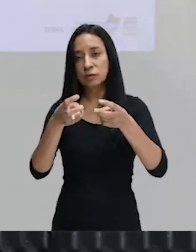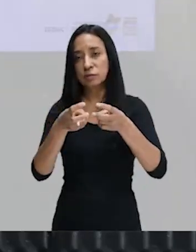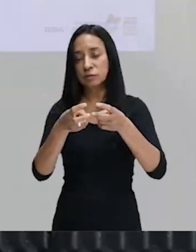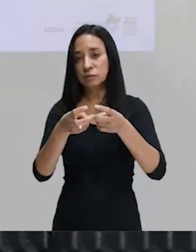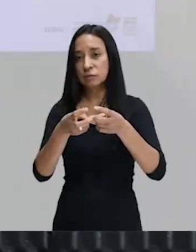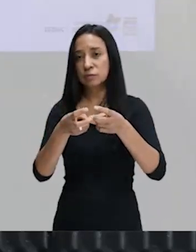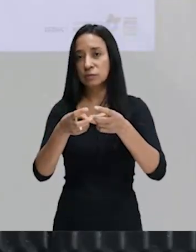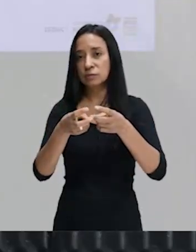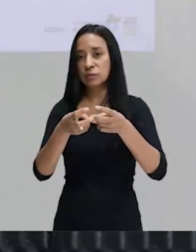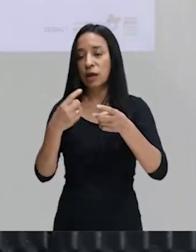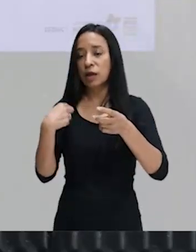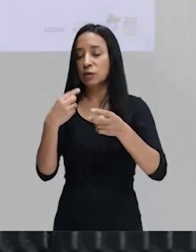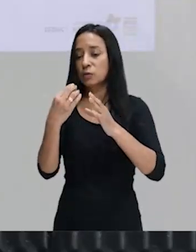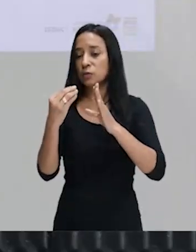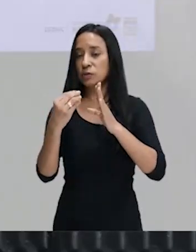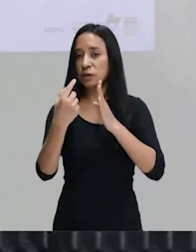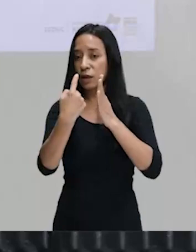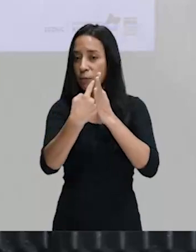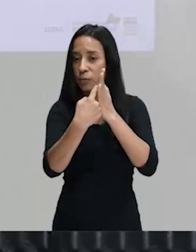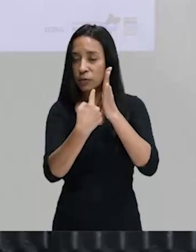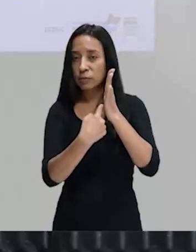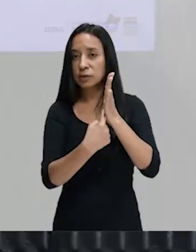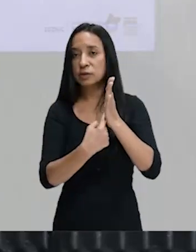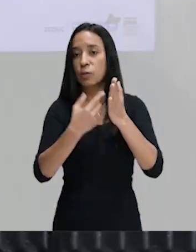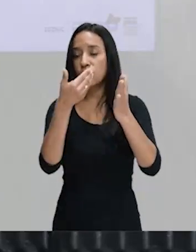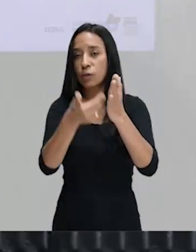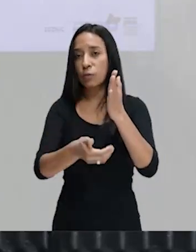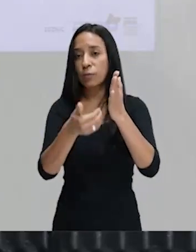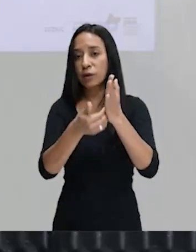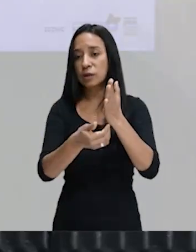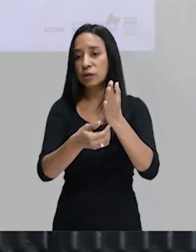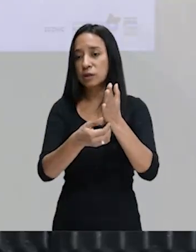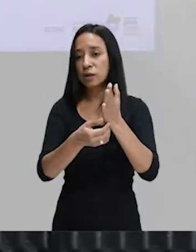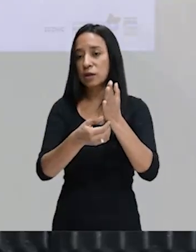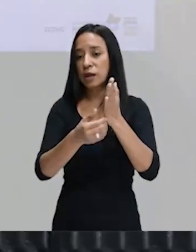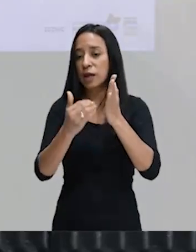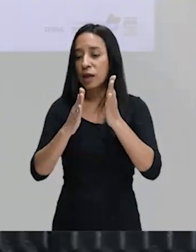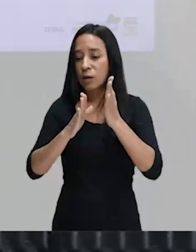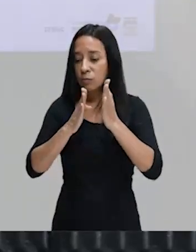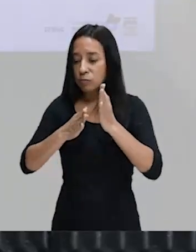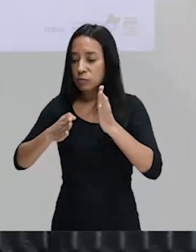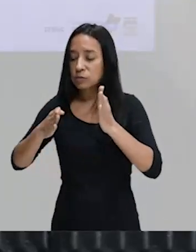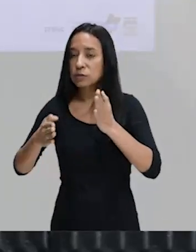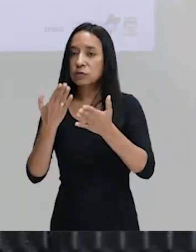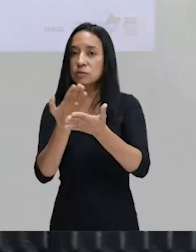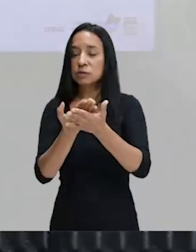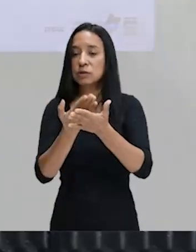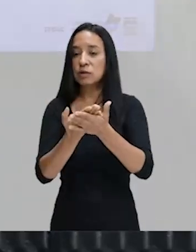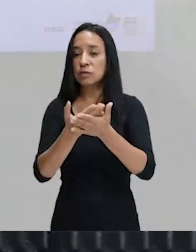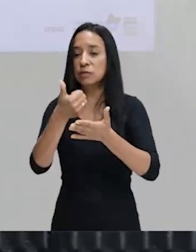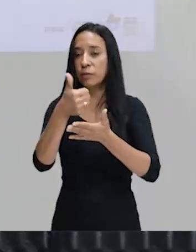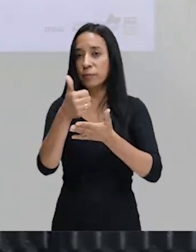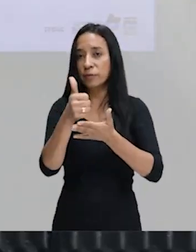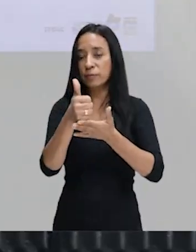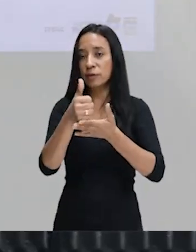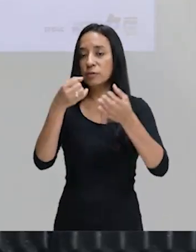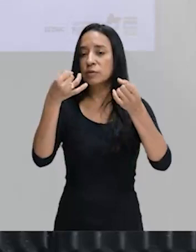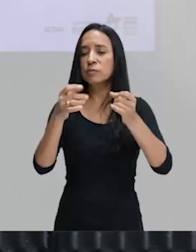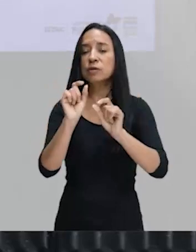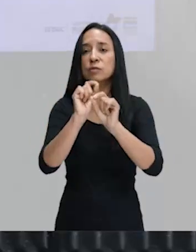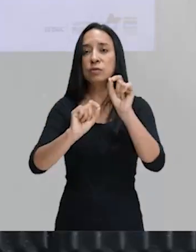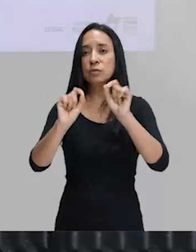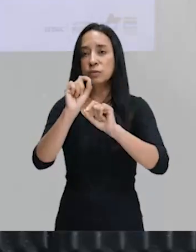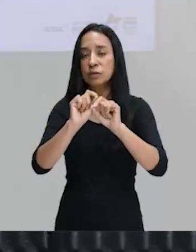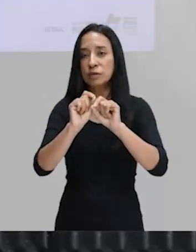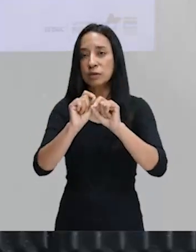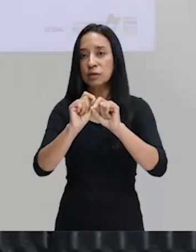atenta à nossa programação para você não perder a sequência de aulas, ok? Essa primeira parte a gente falou de quê?